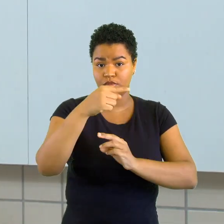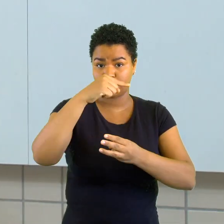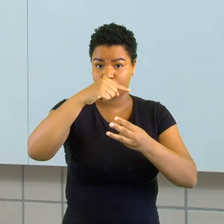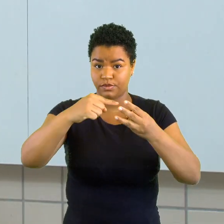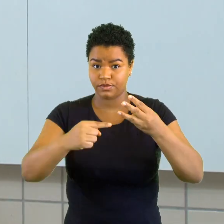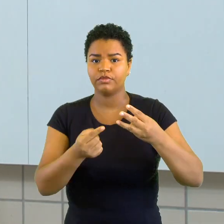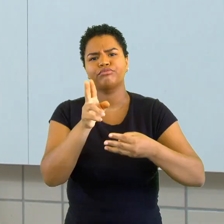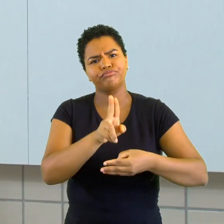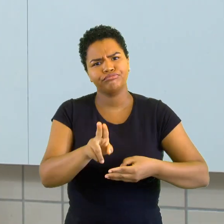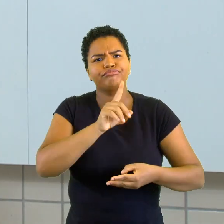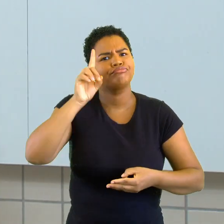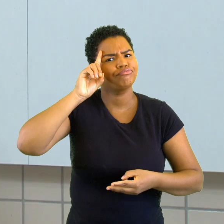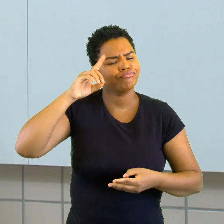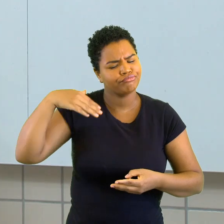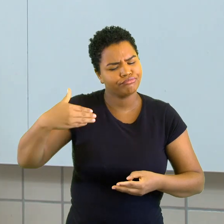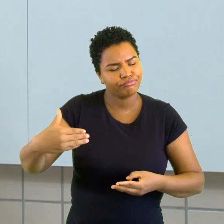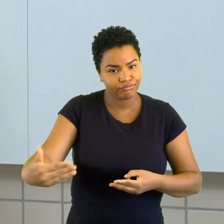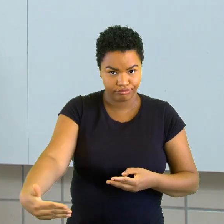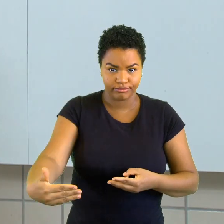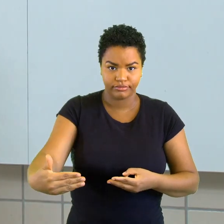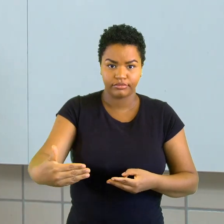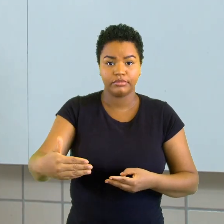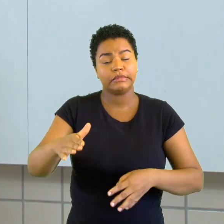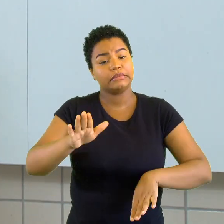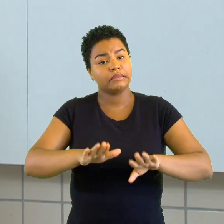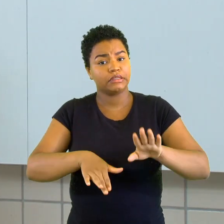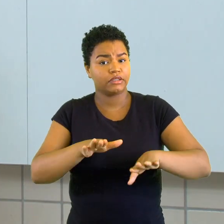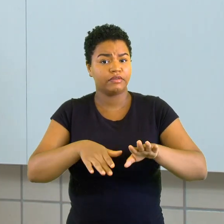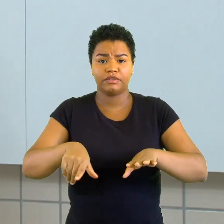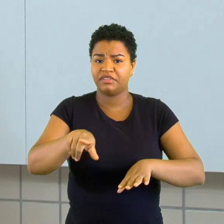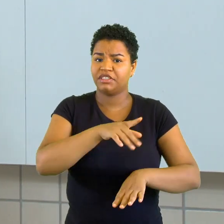nosso dia a dia, né? Talvez vocês ainda não